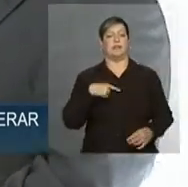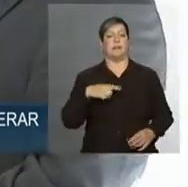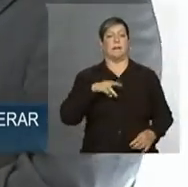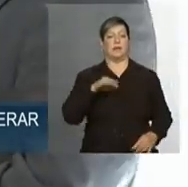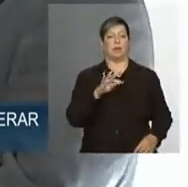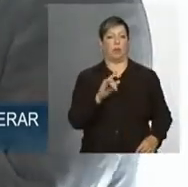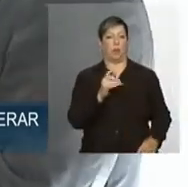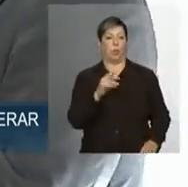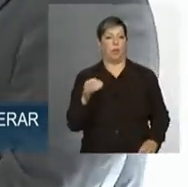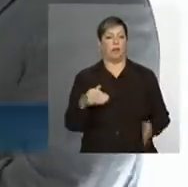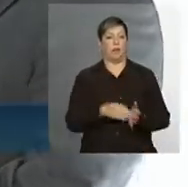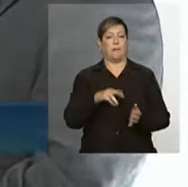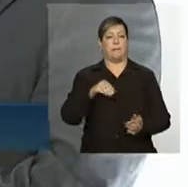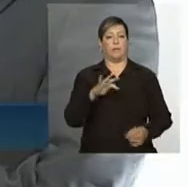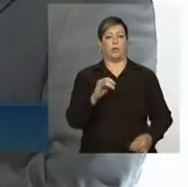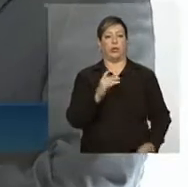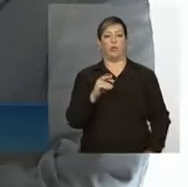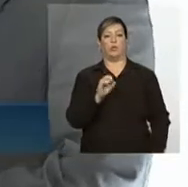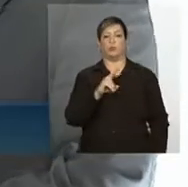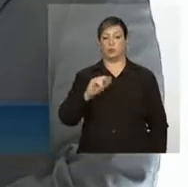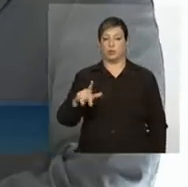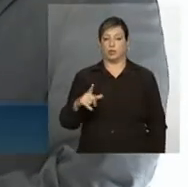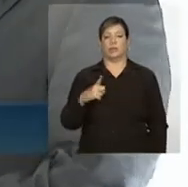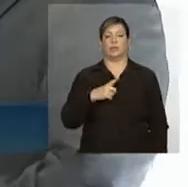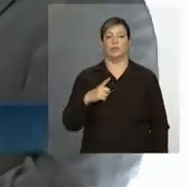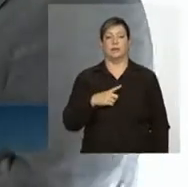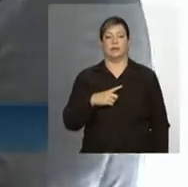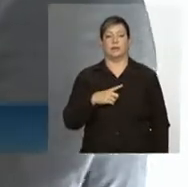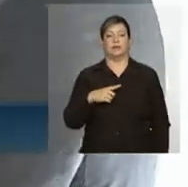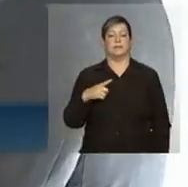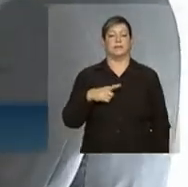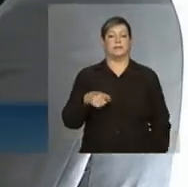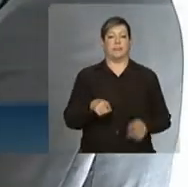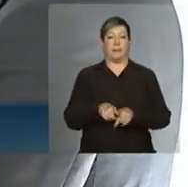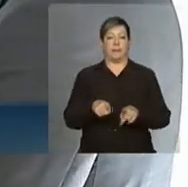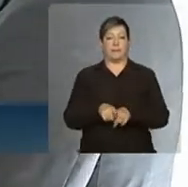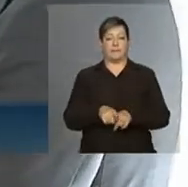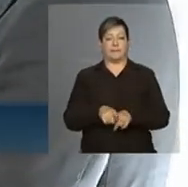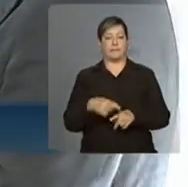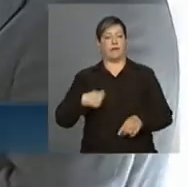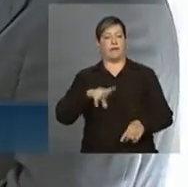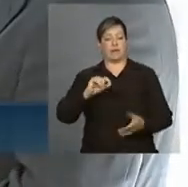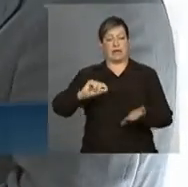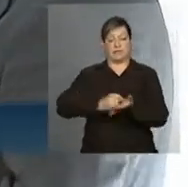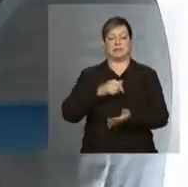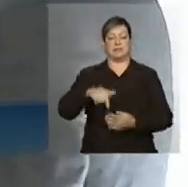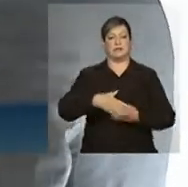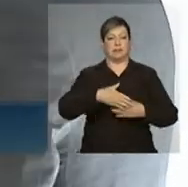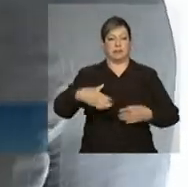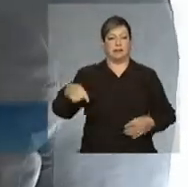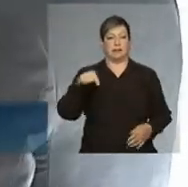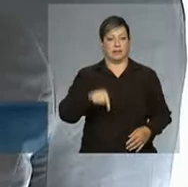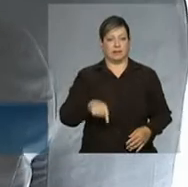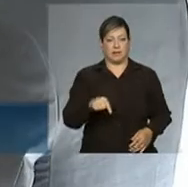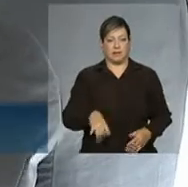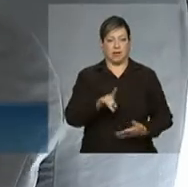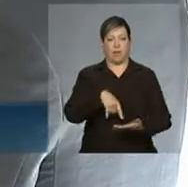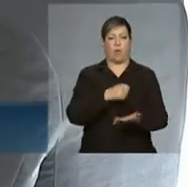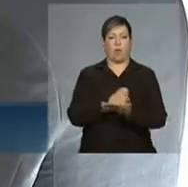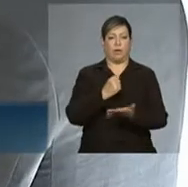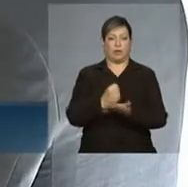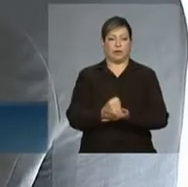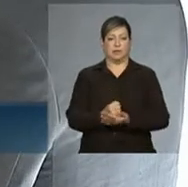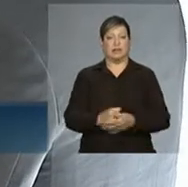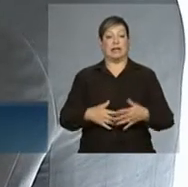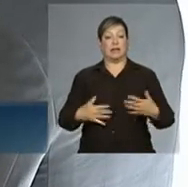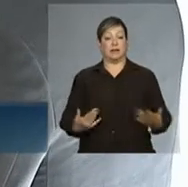Sul. Já foi também concessionado todo o Mato Grosso do Sul. E nós vamos assinar em breve esse contrato.